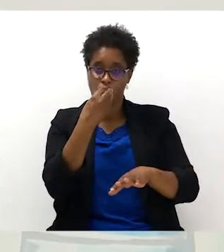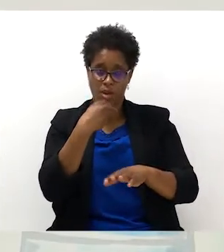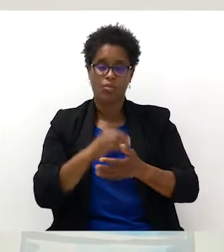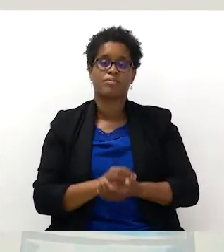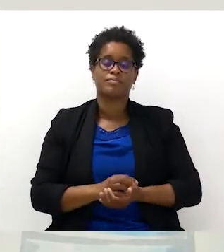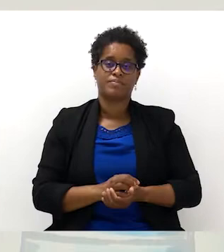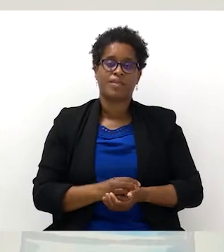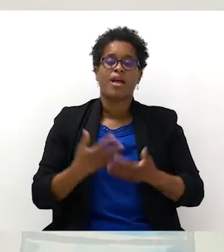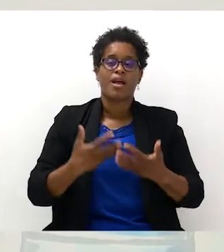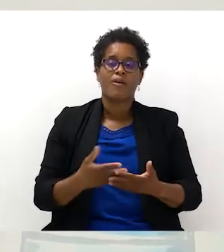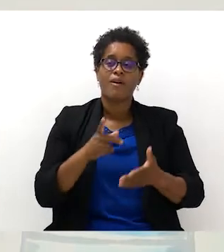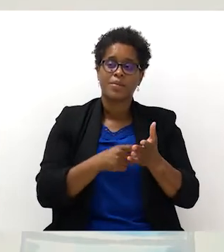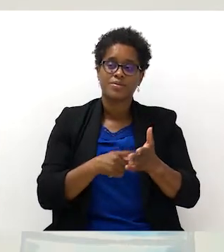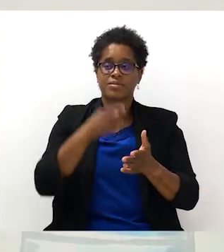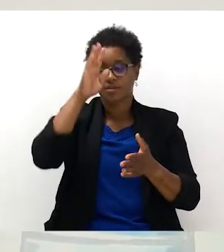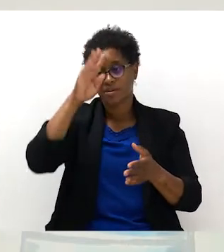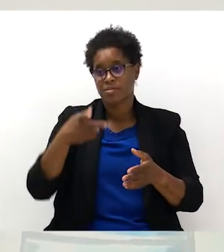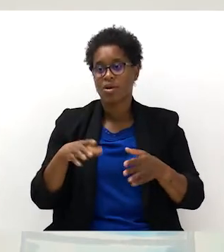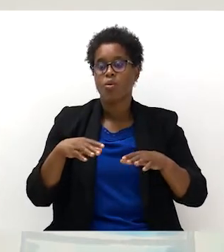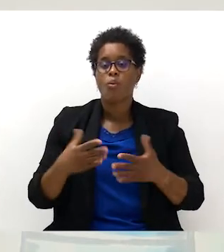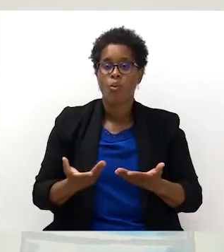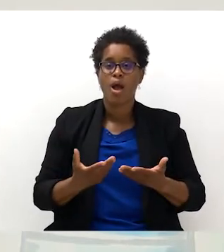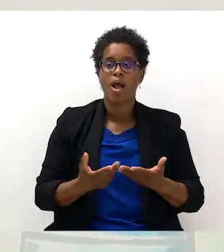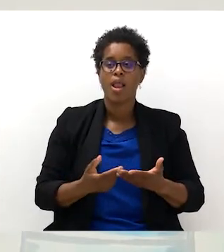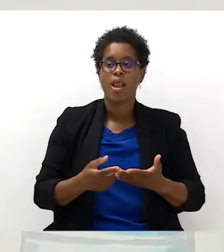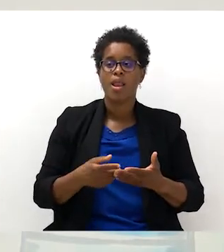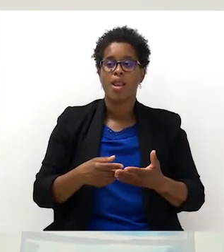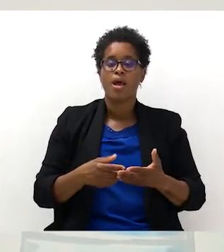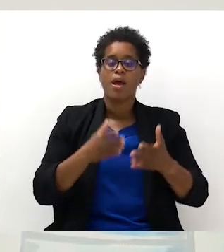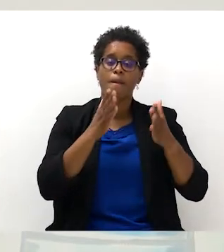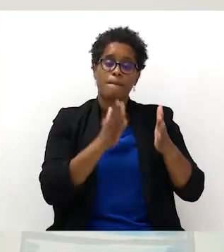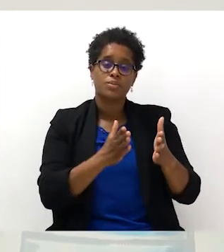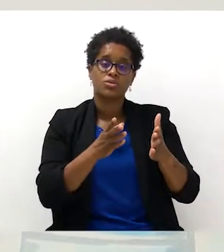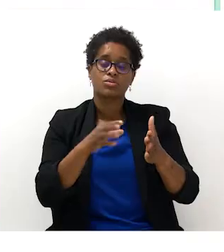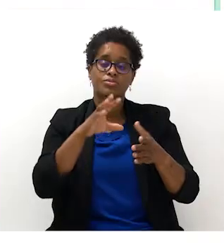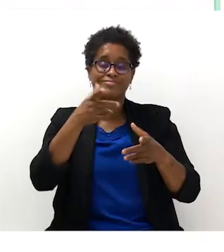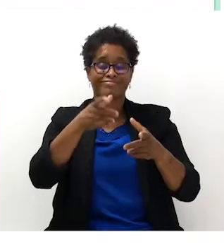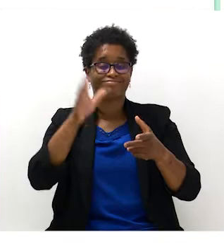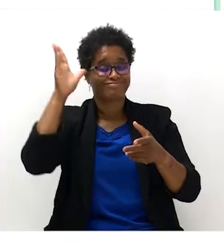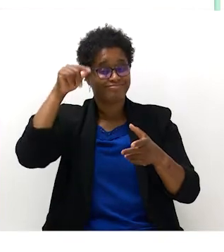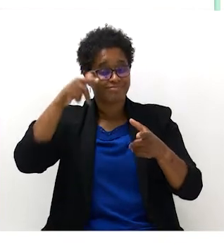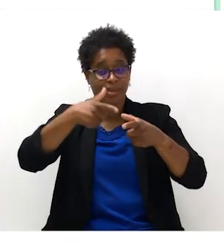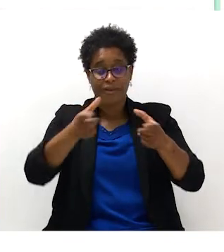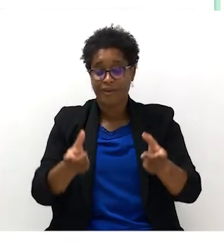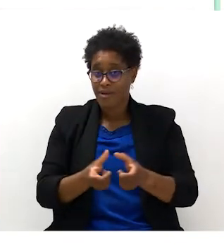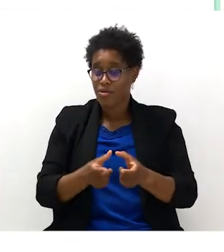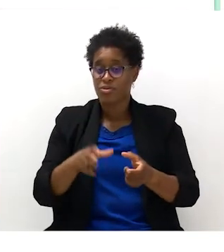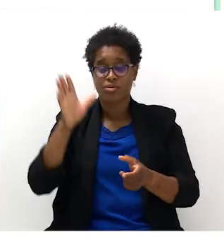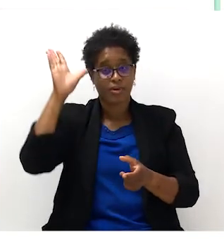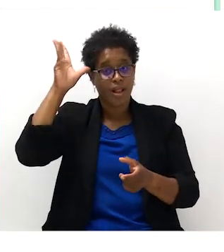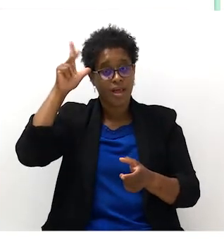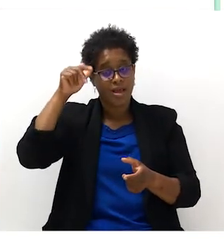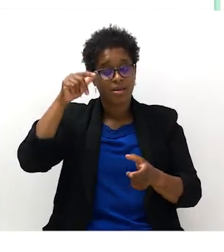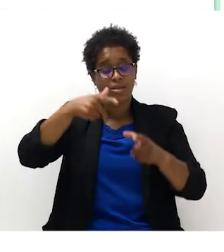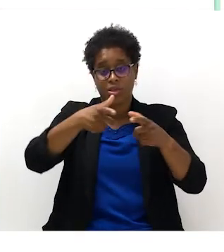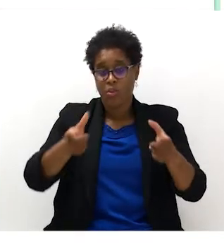é? Agora precisamos saber qual é a porção do queijo que a Marta comeu. Vamos ver, de